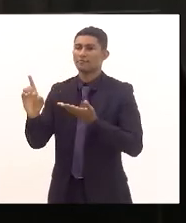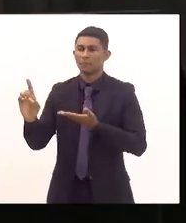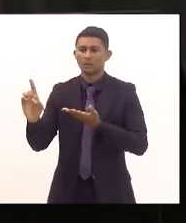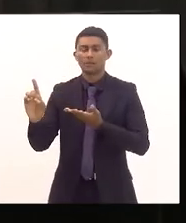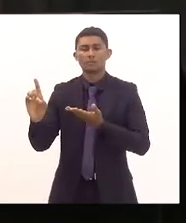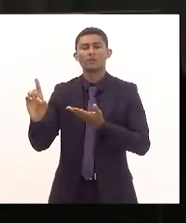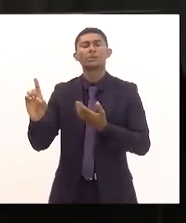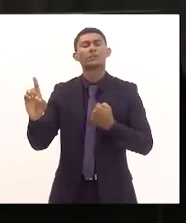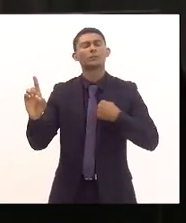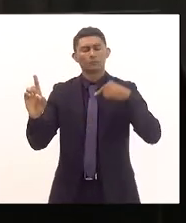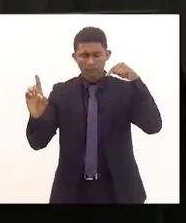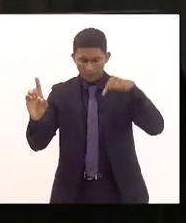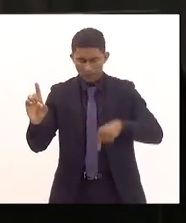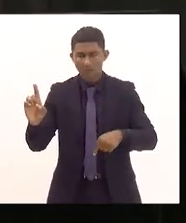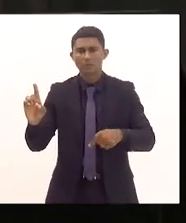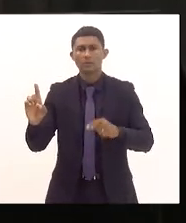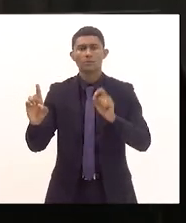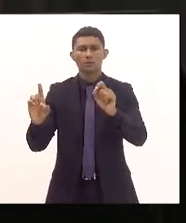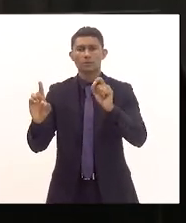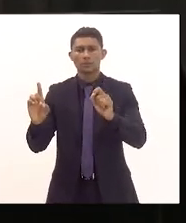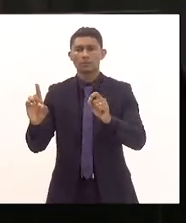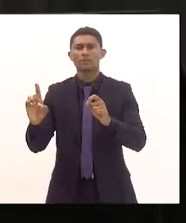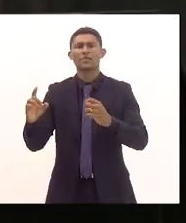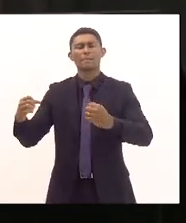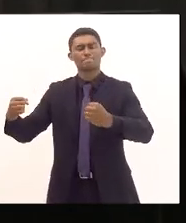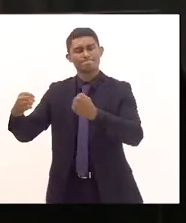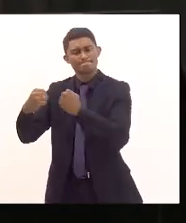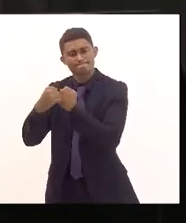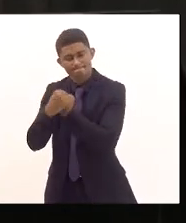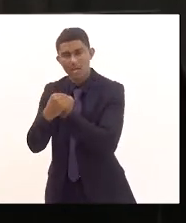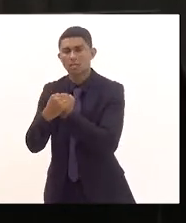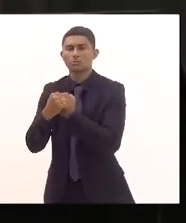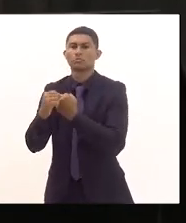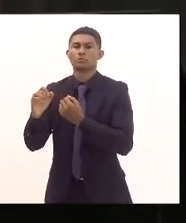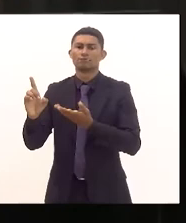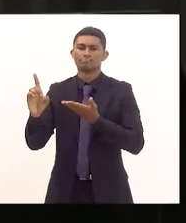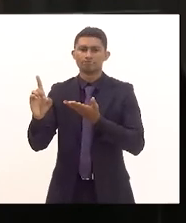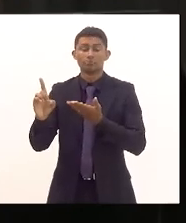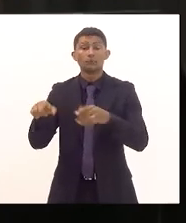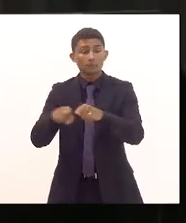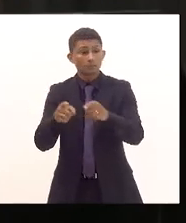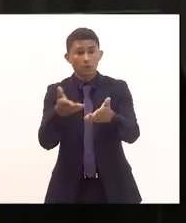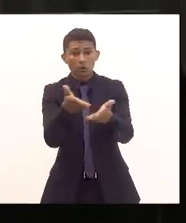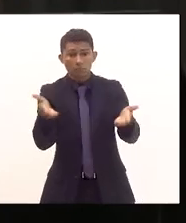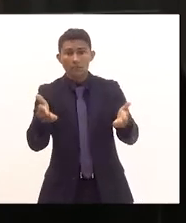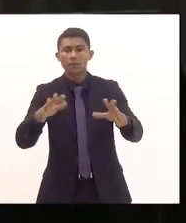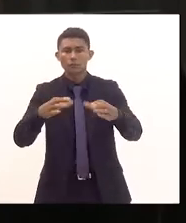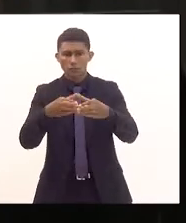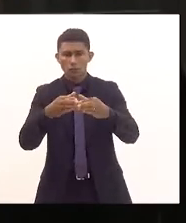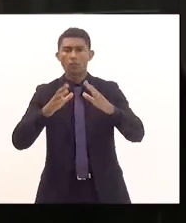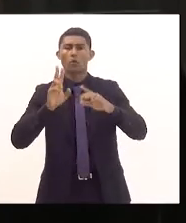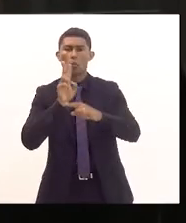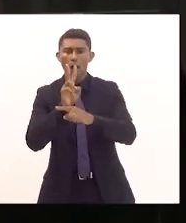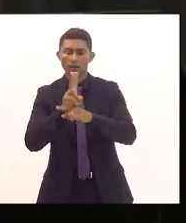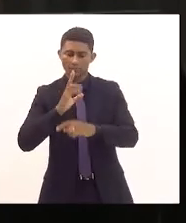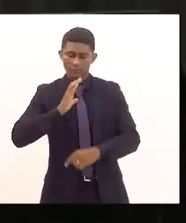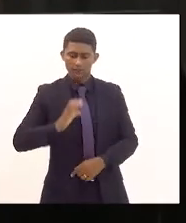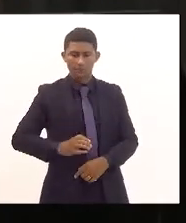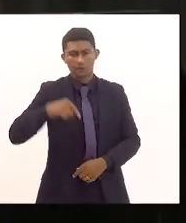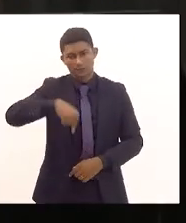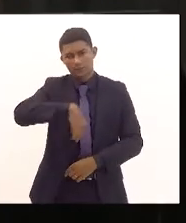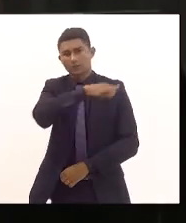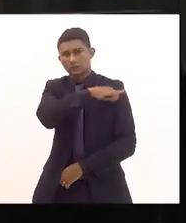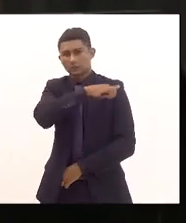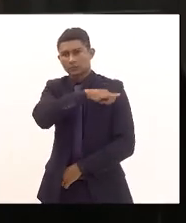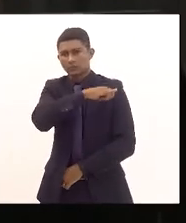estender aqui o meu afetuoso abraço e solidariedade a toda a categoria de Guardas civis municipais do Estado do Rio de